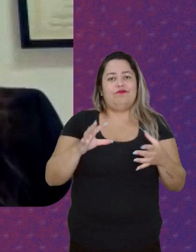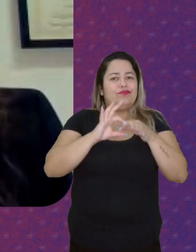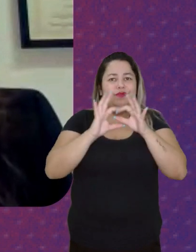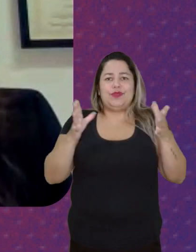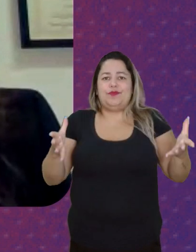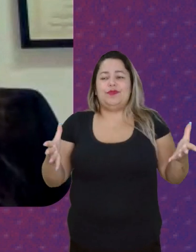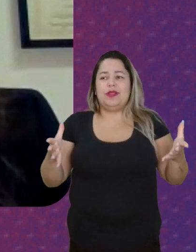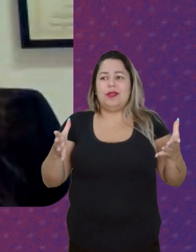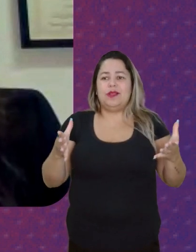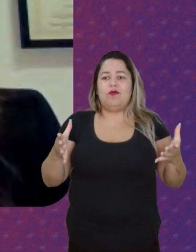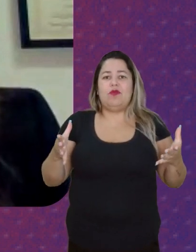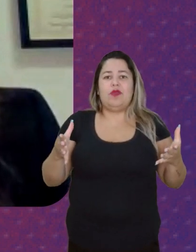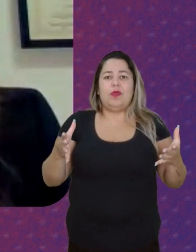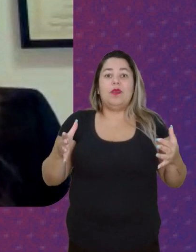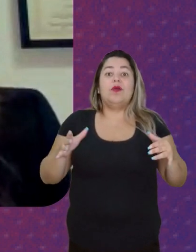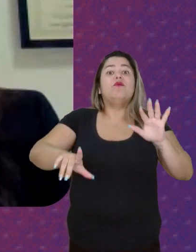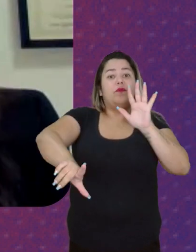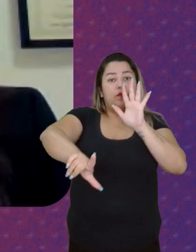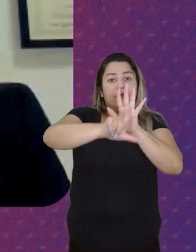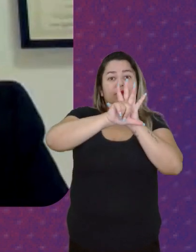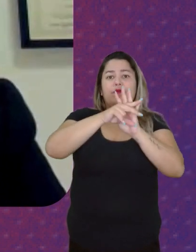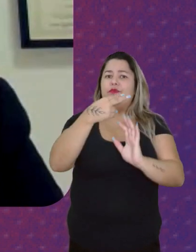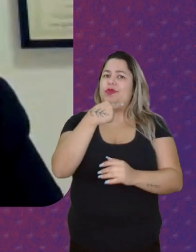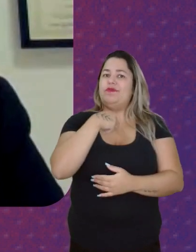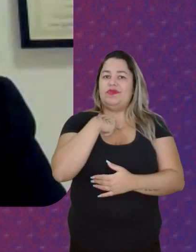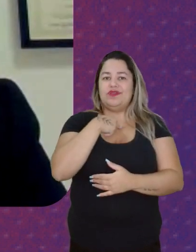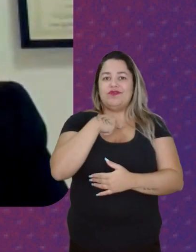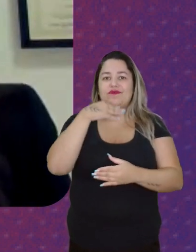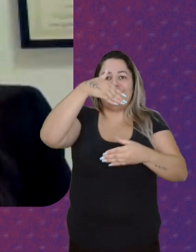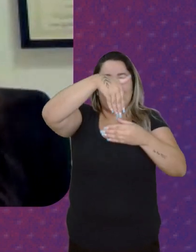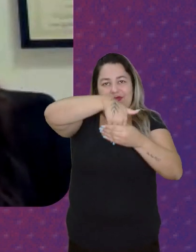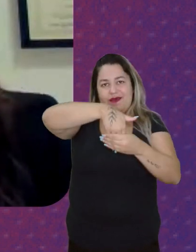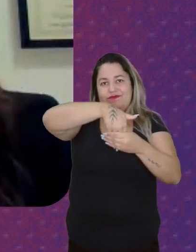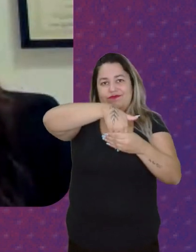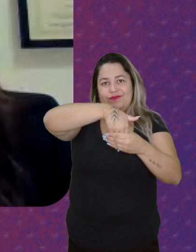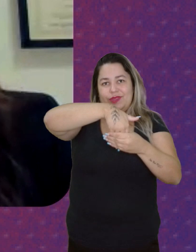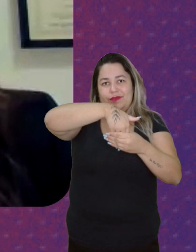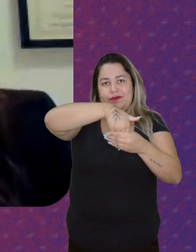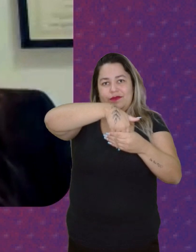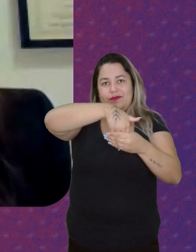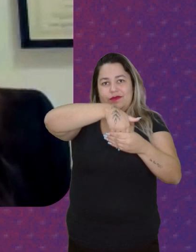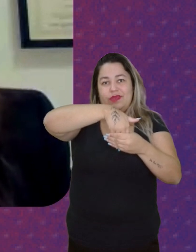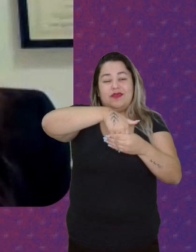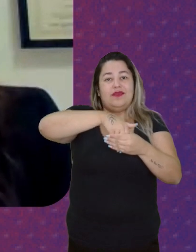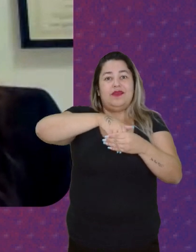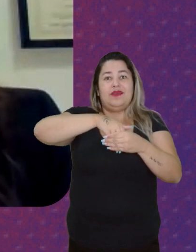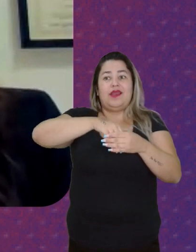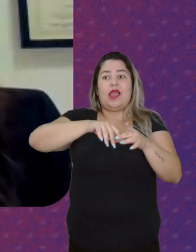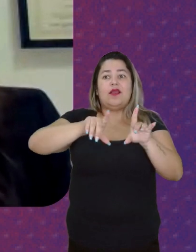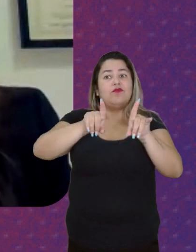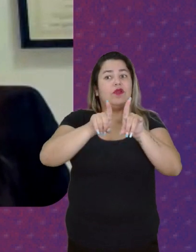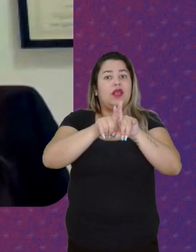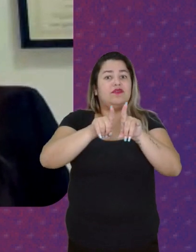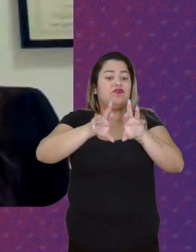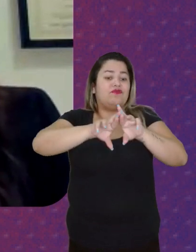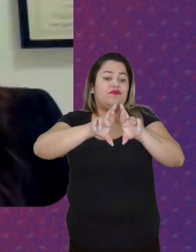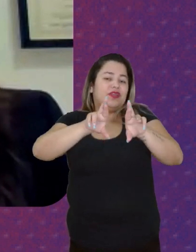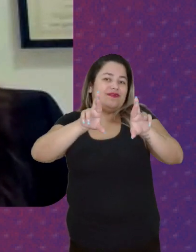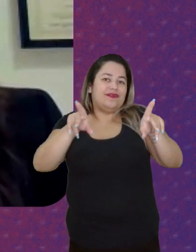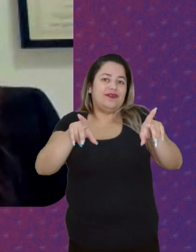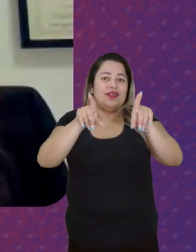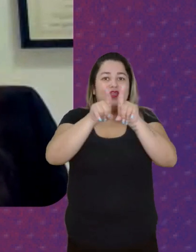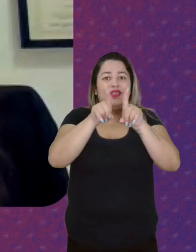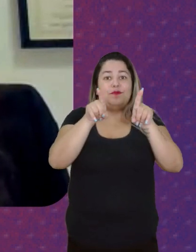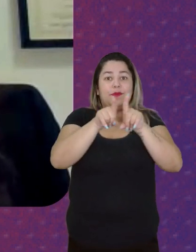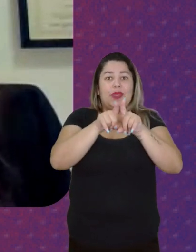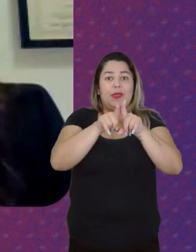deliberadamente, né? Então, elas foram, por lei, proibidas de votar, né? E esse delay, essa diferença com